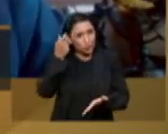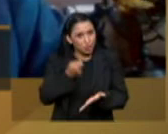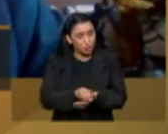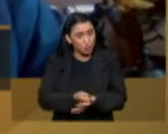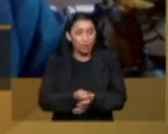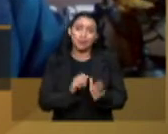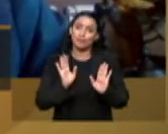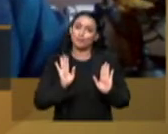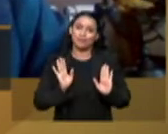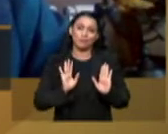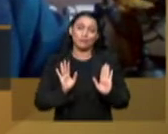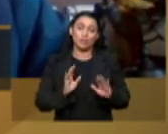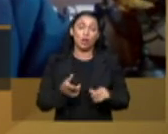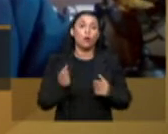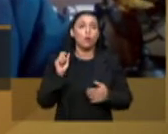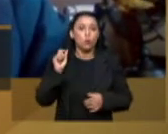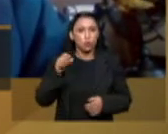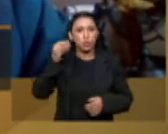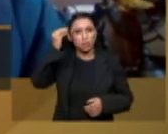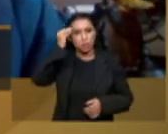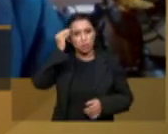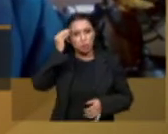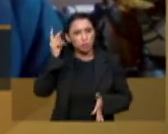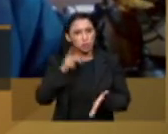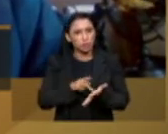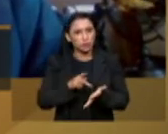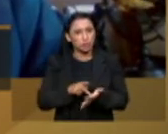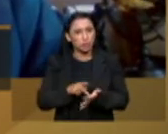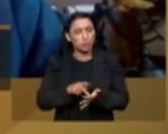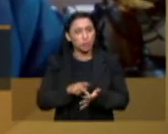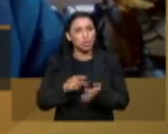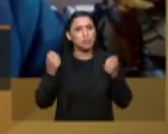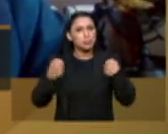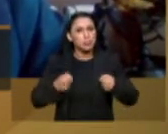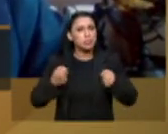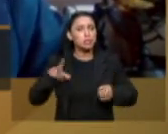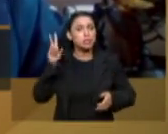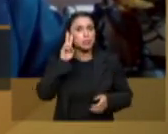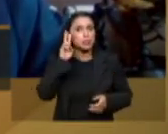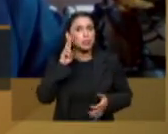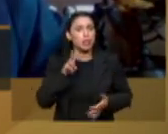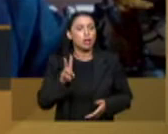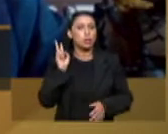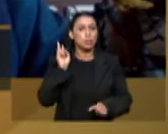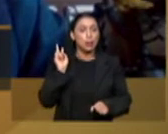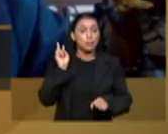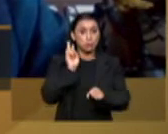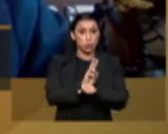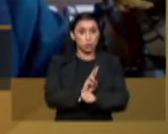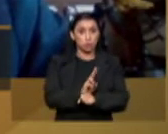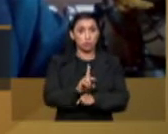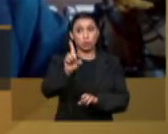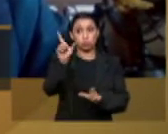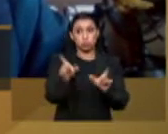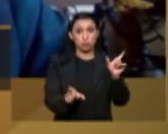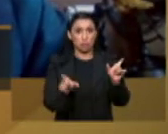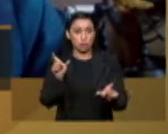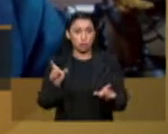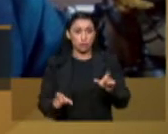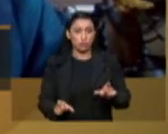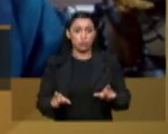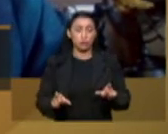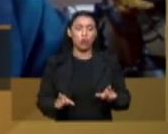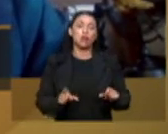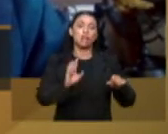que, em verdade, na essência, o que precisamos lembrar quando se trata da proteção de direitos e garantias individuais é que em